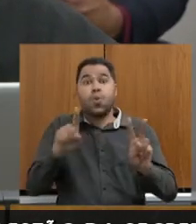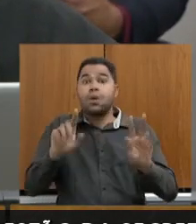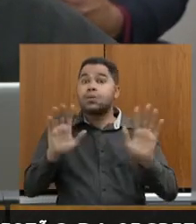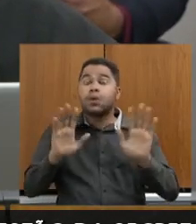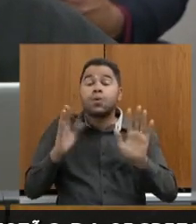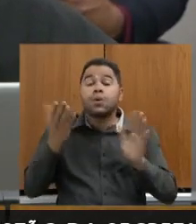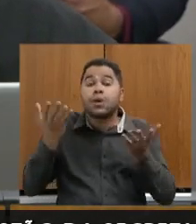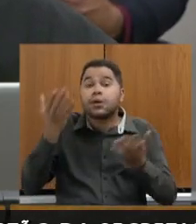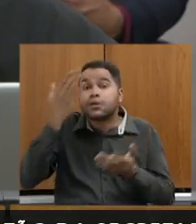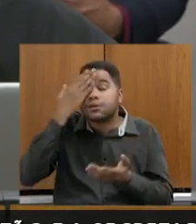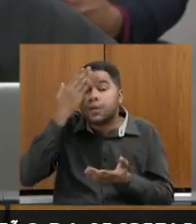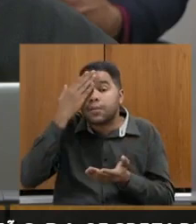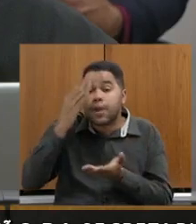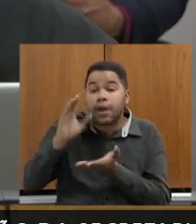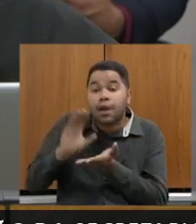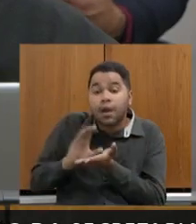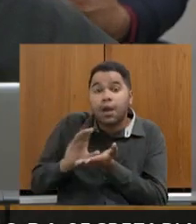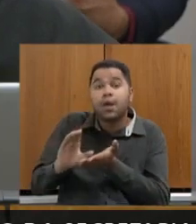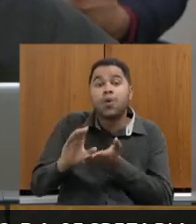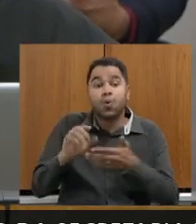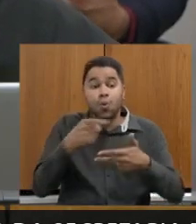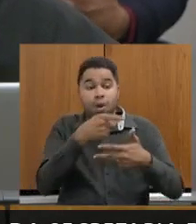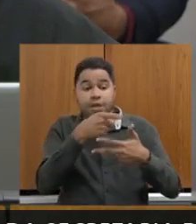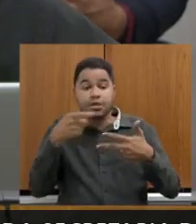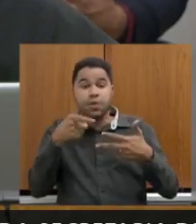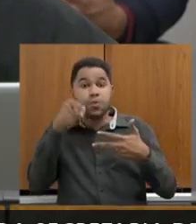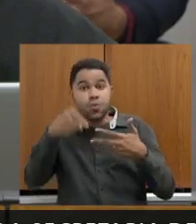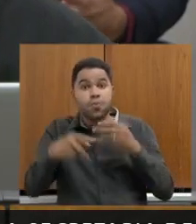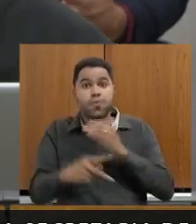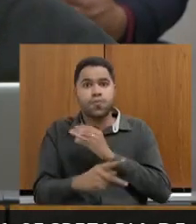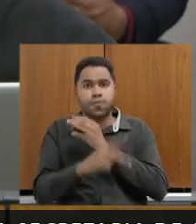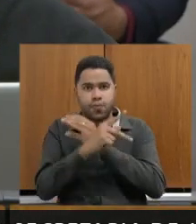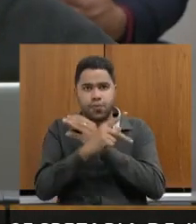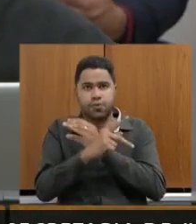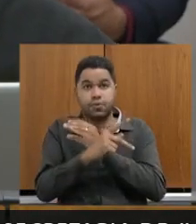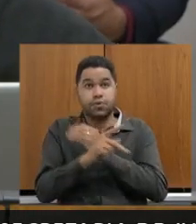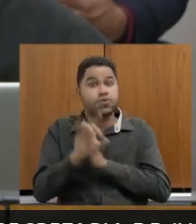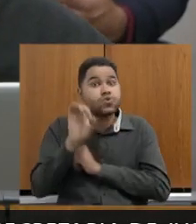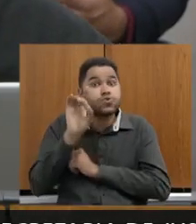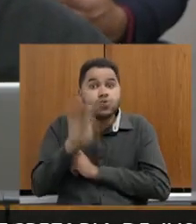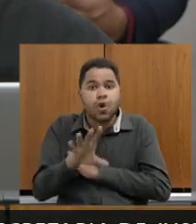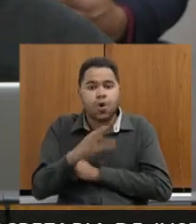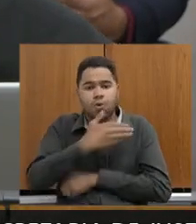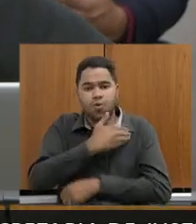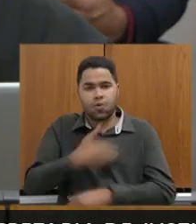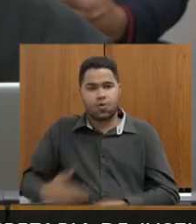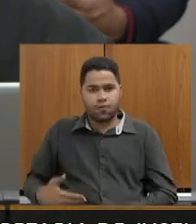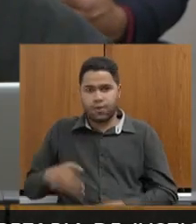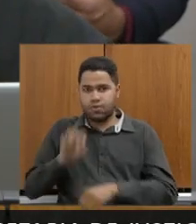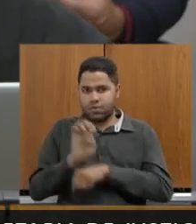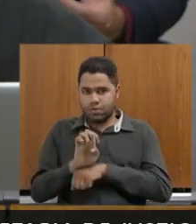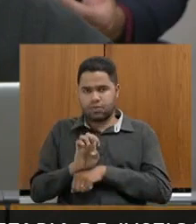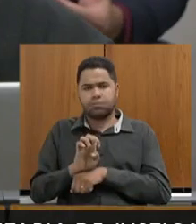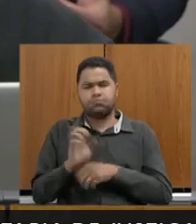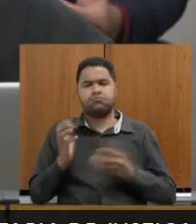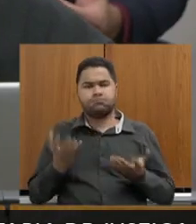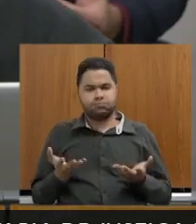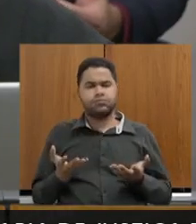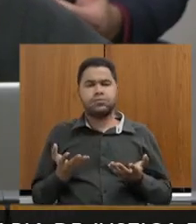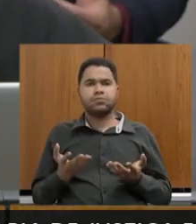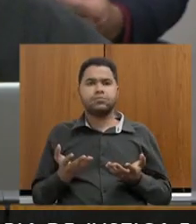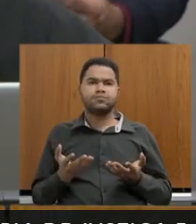quero saber qual é o investimento que o Executivo está fazendo a polícia civil apenas o governo do estado porque